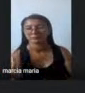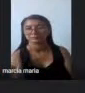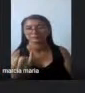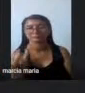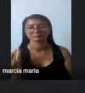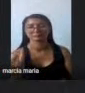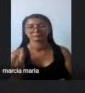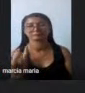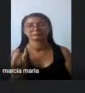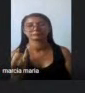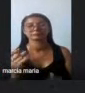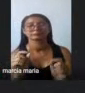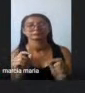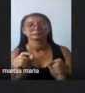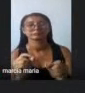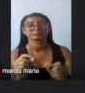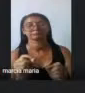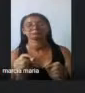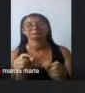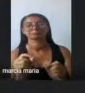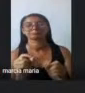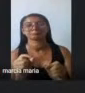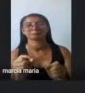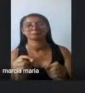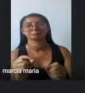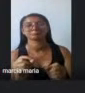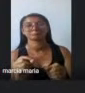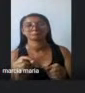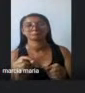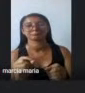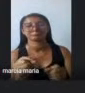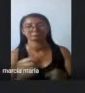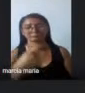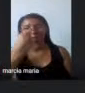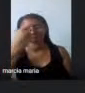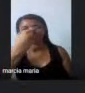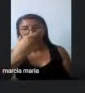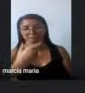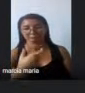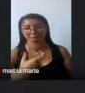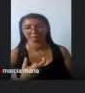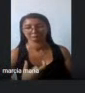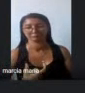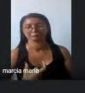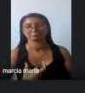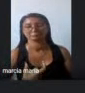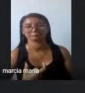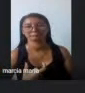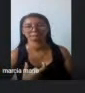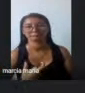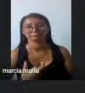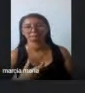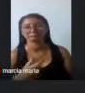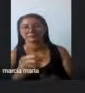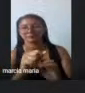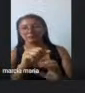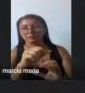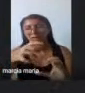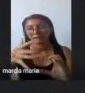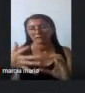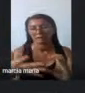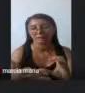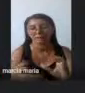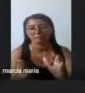é justamente a questão do caráter da própria sífilis e de outras ISTs, por que se torna